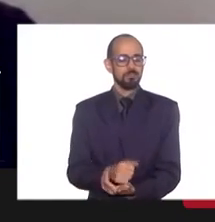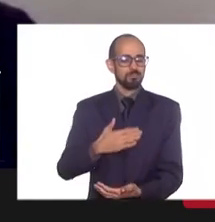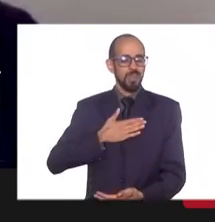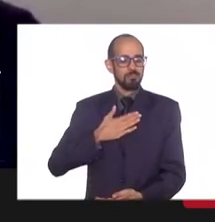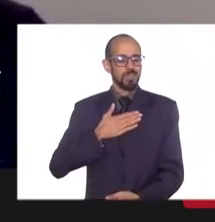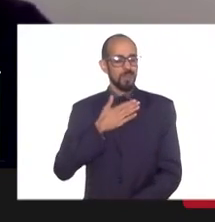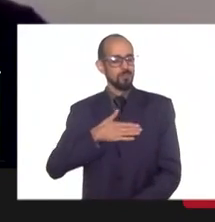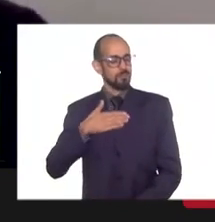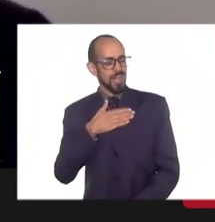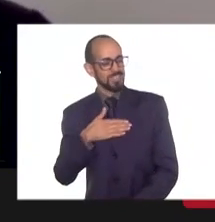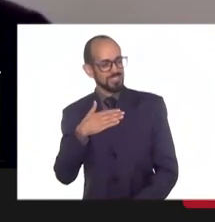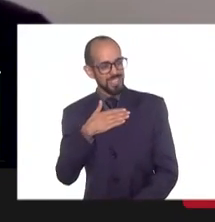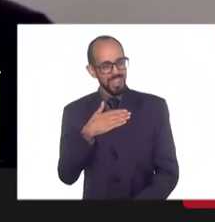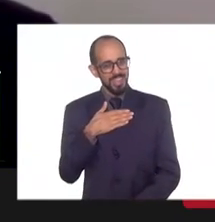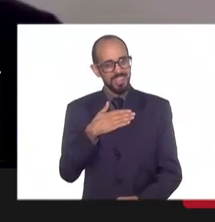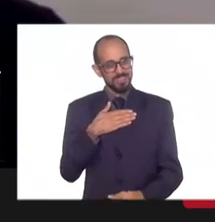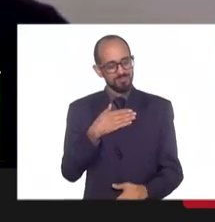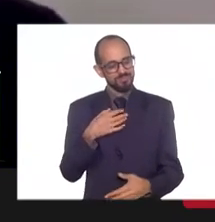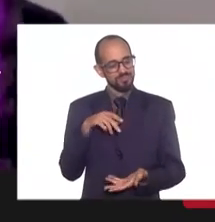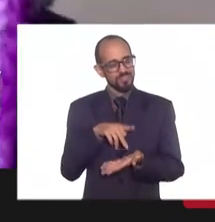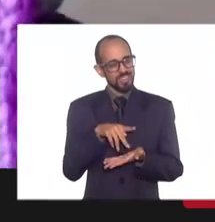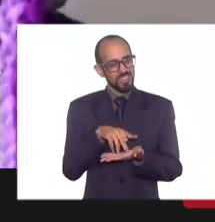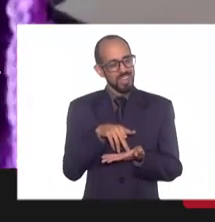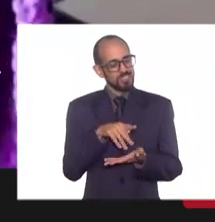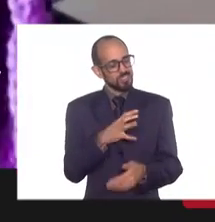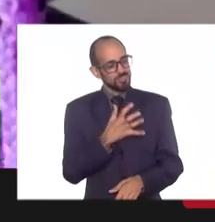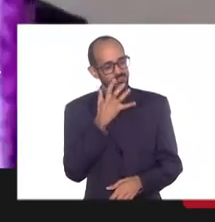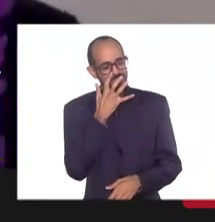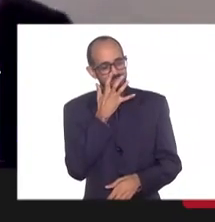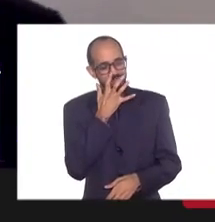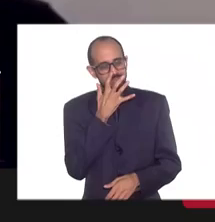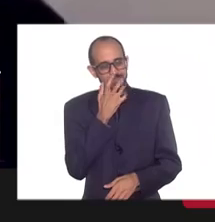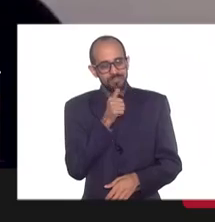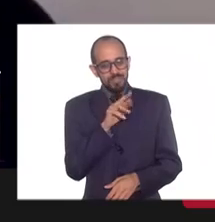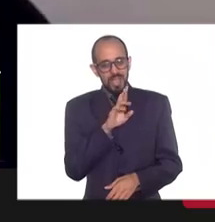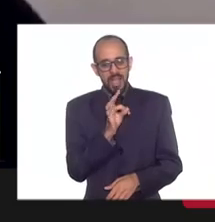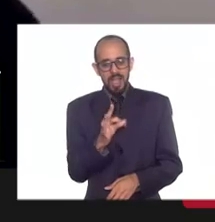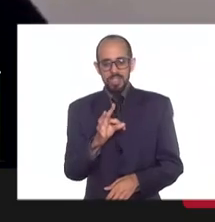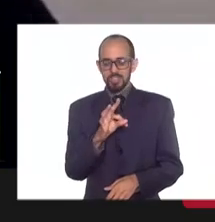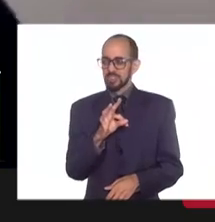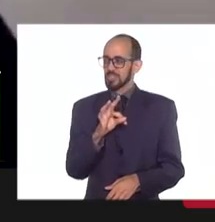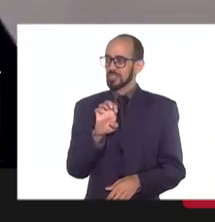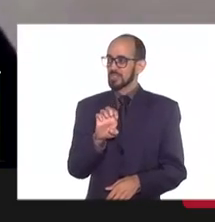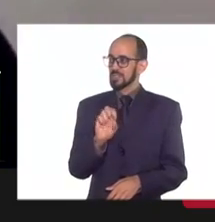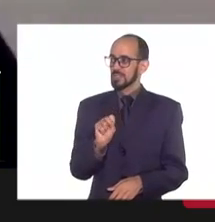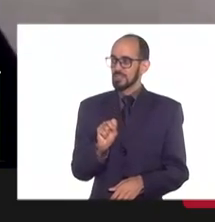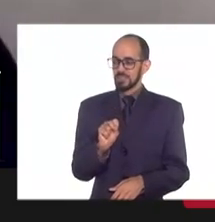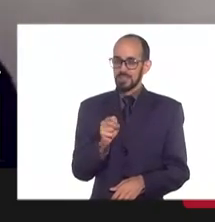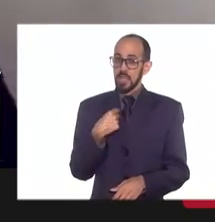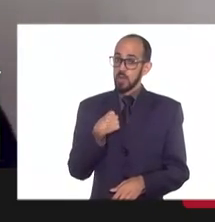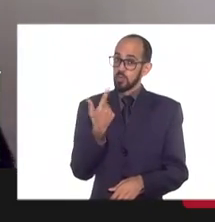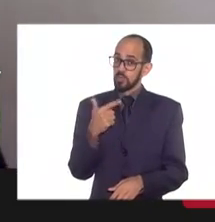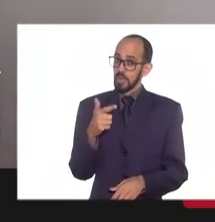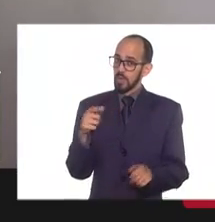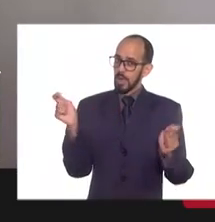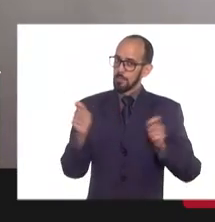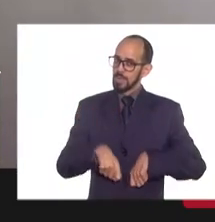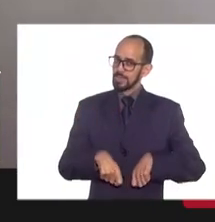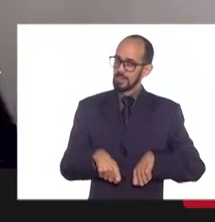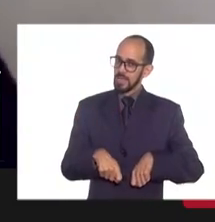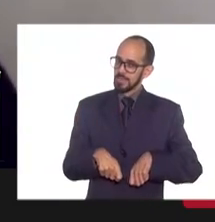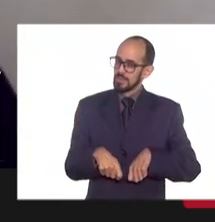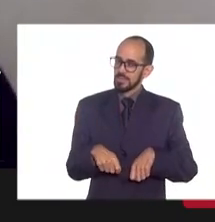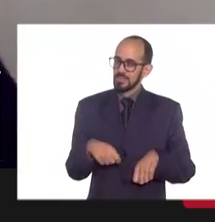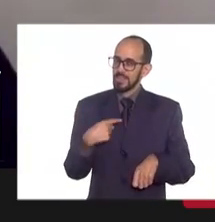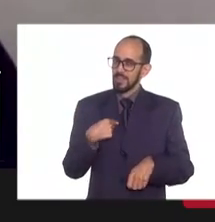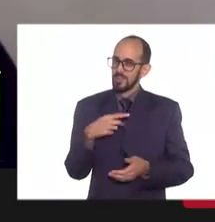gratificação como alguém que é uma grande apreciadora das artes não tenho tantas habilidades desenvolvidas nessa área sou